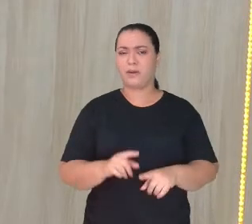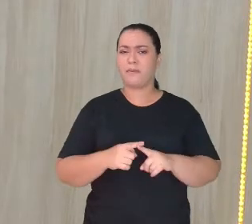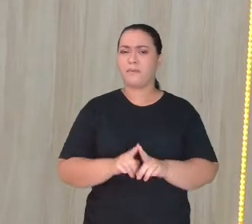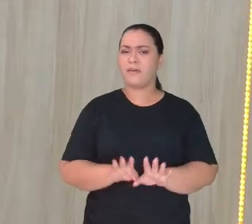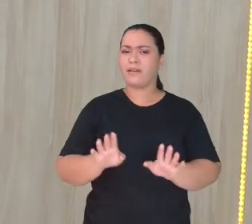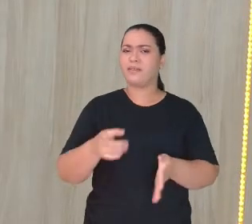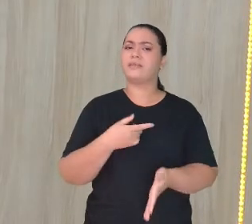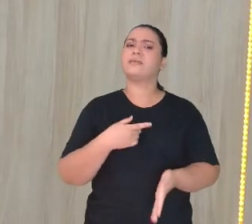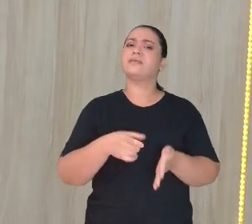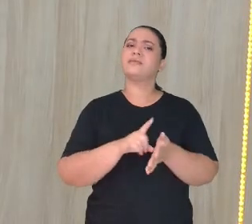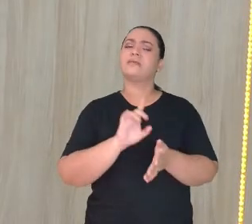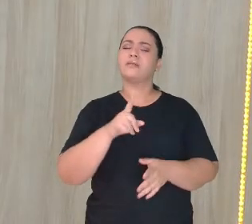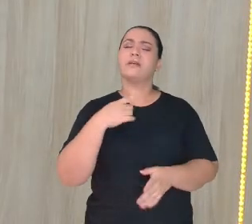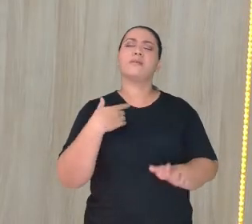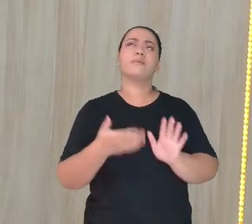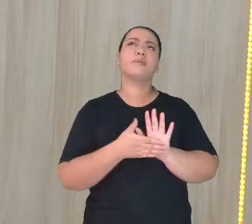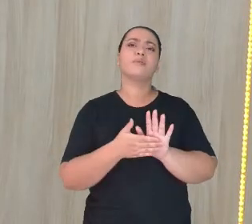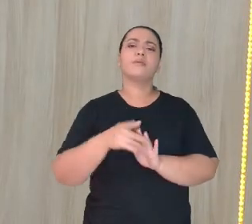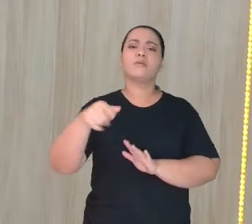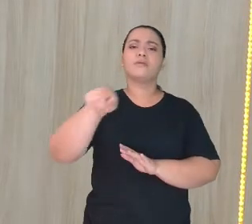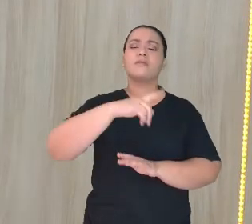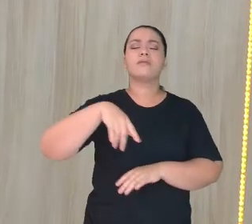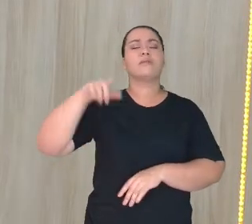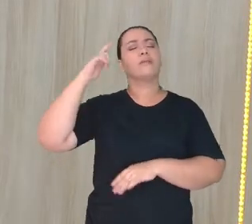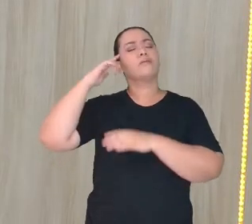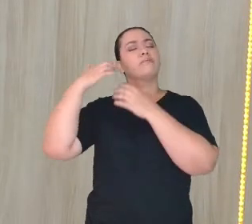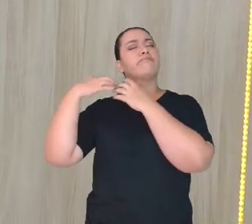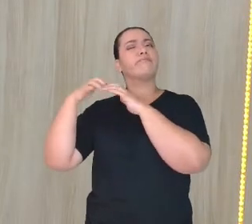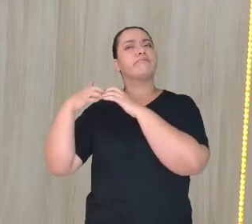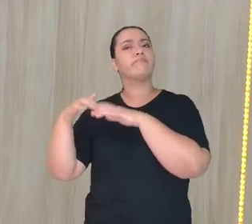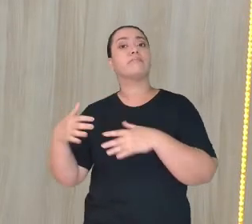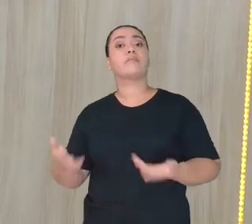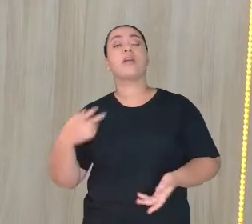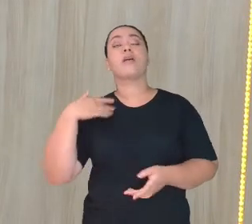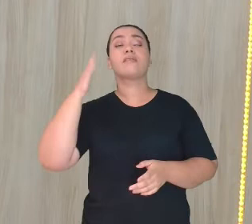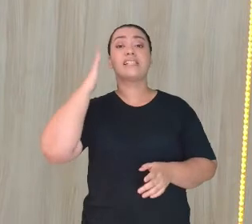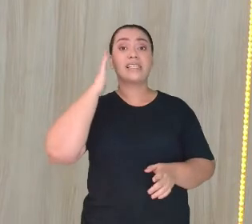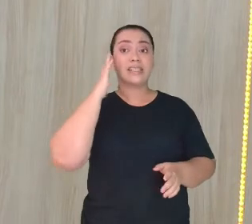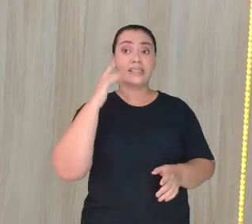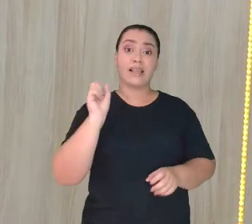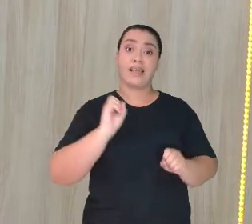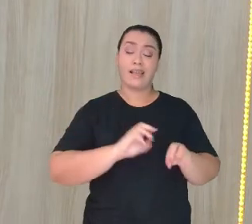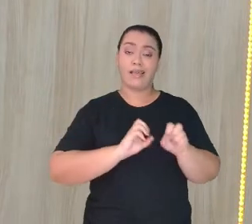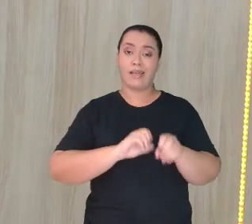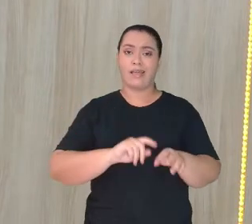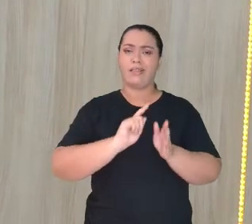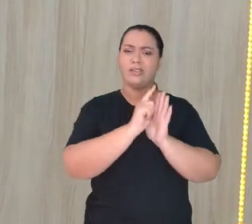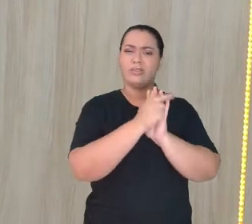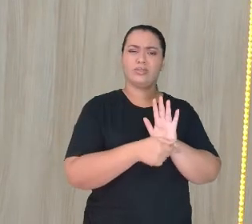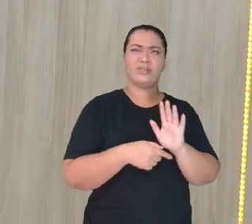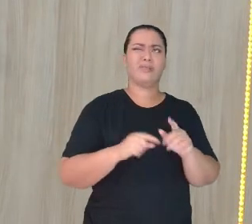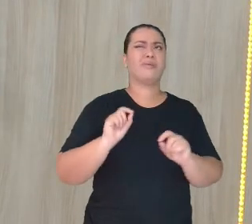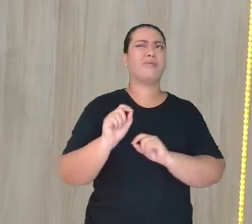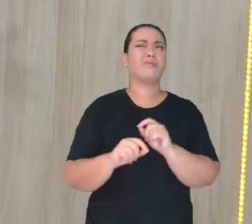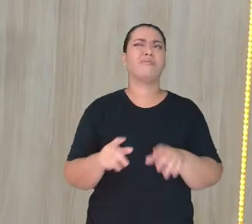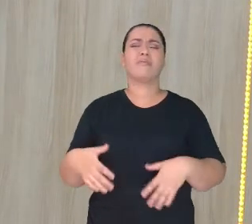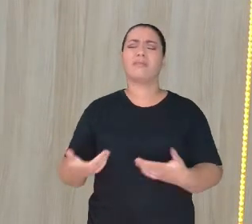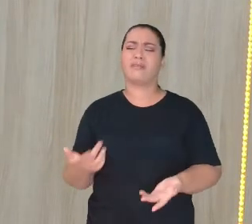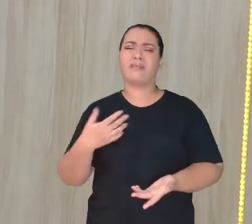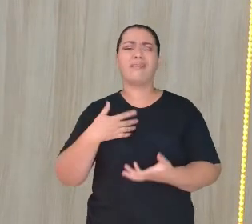queria propor uma reflexão. Eu sei que essas aulas de gênero, elas podem parecer assim, ai, pra que eu vou querer saber